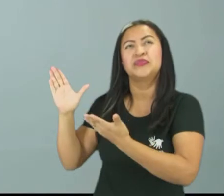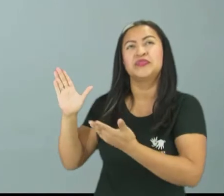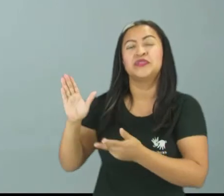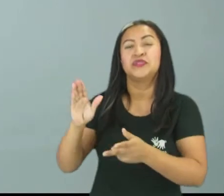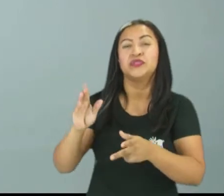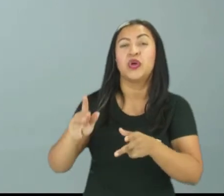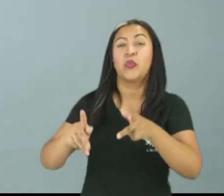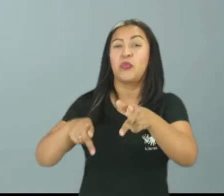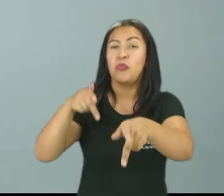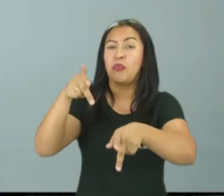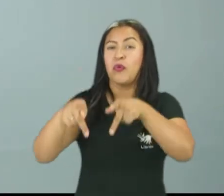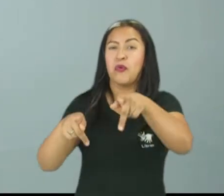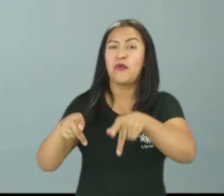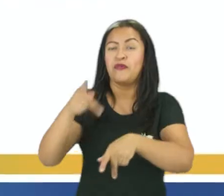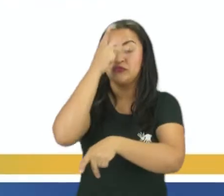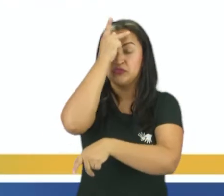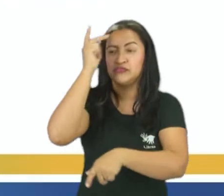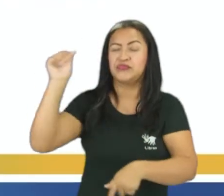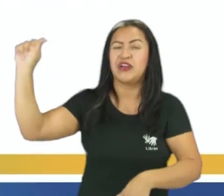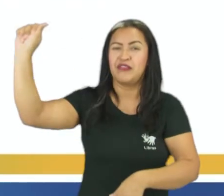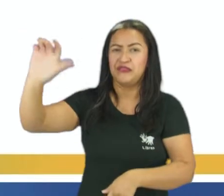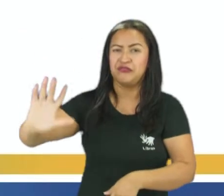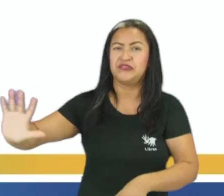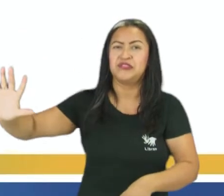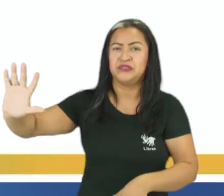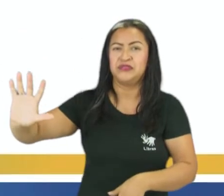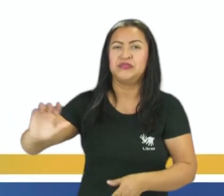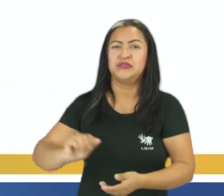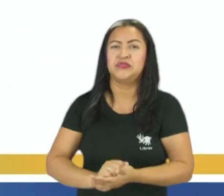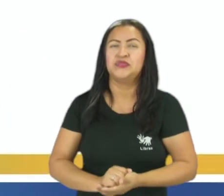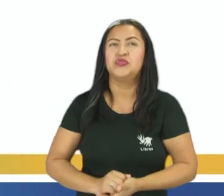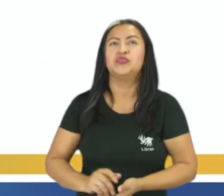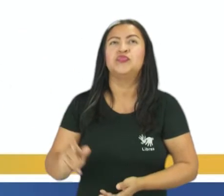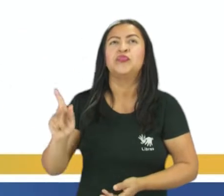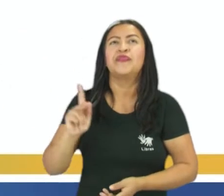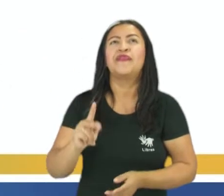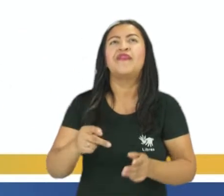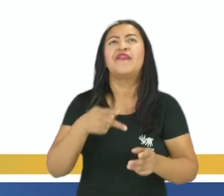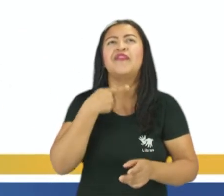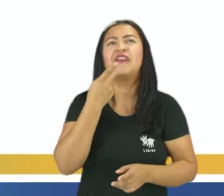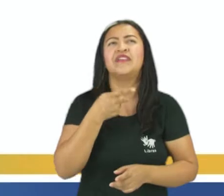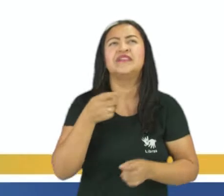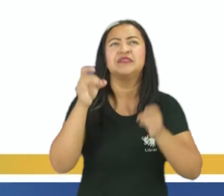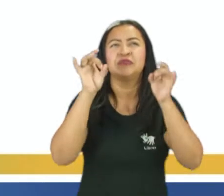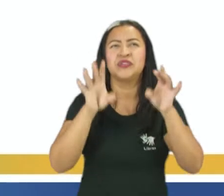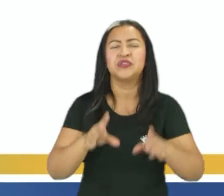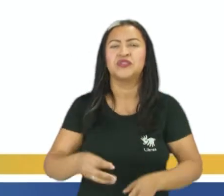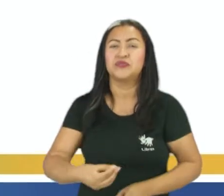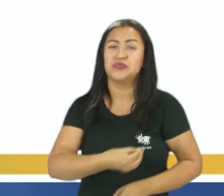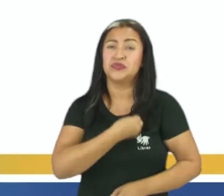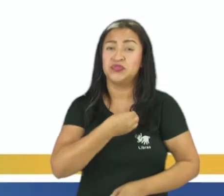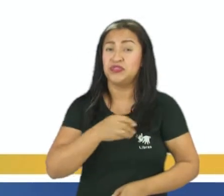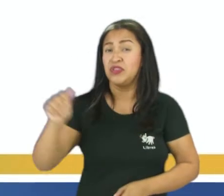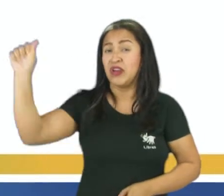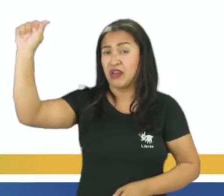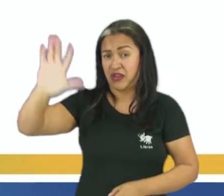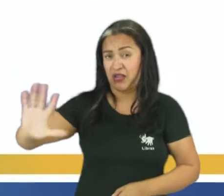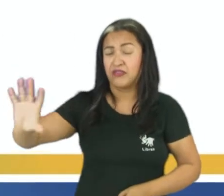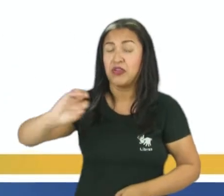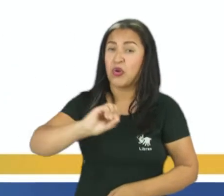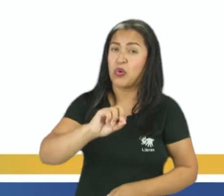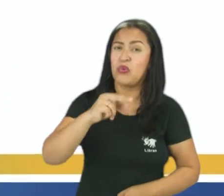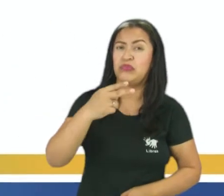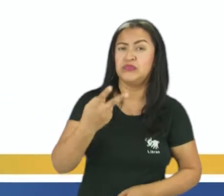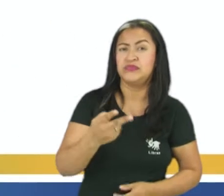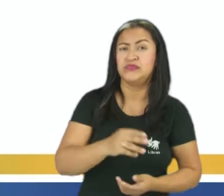povo africano, né? O termo povo africano pode referir-se a pessoas que vivem na África ou a pessoas